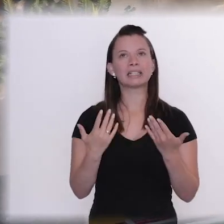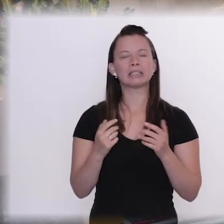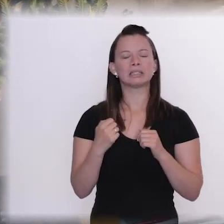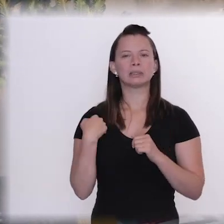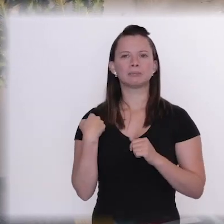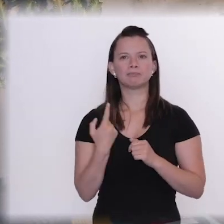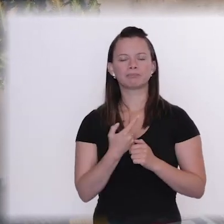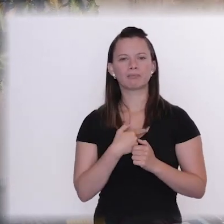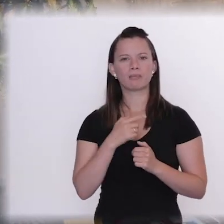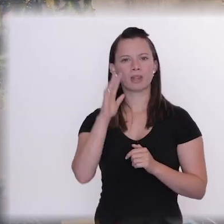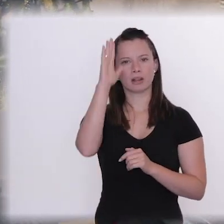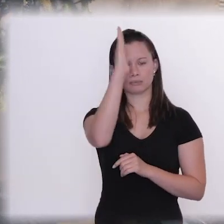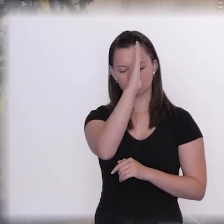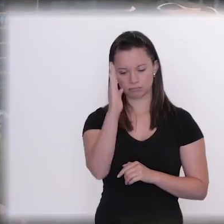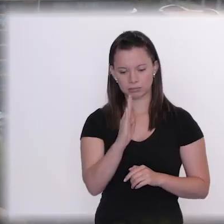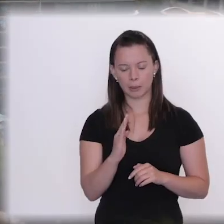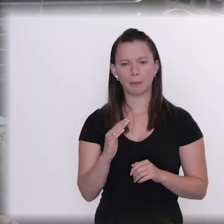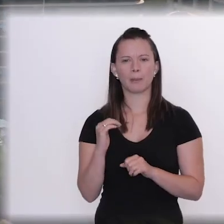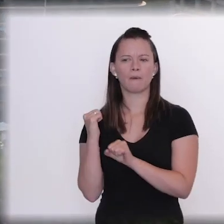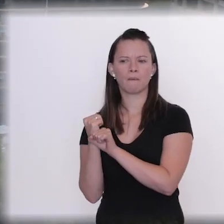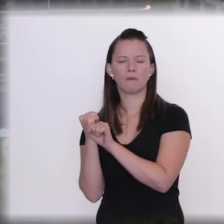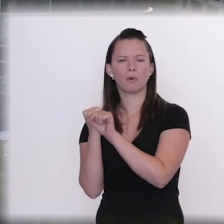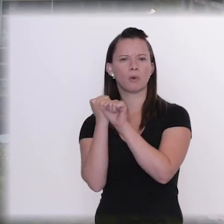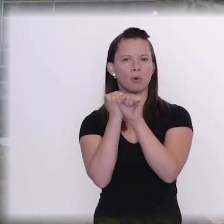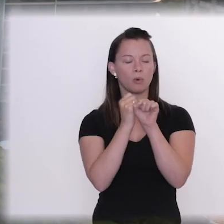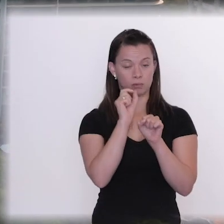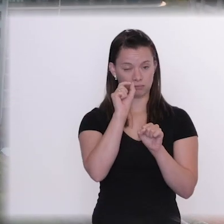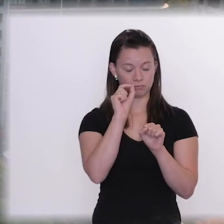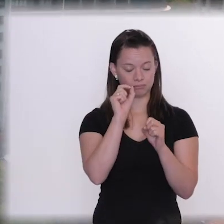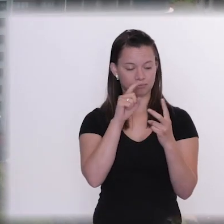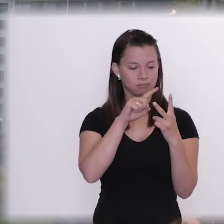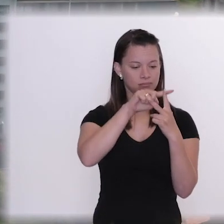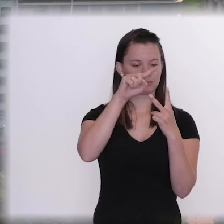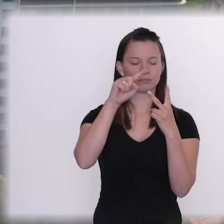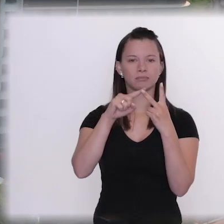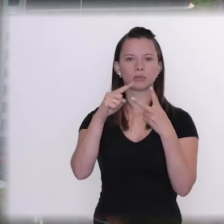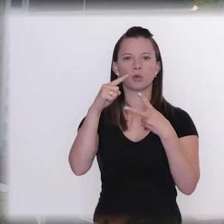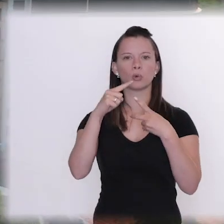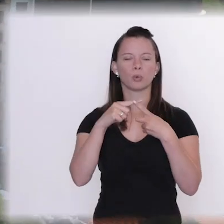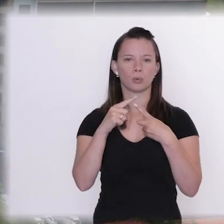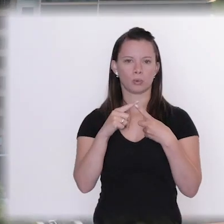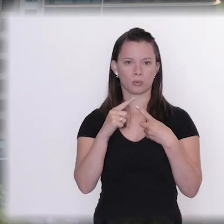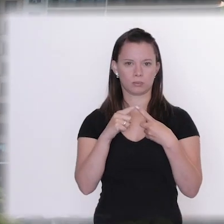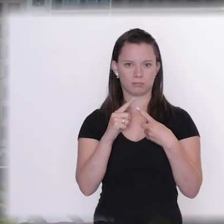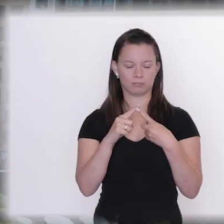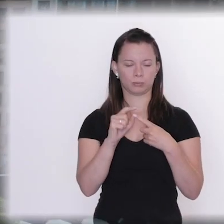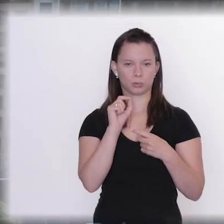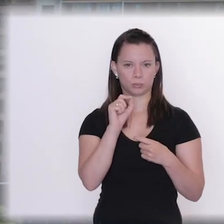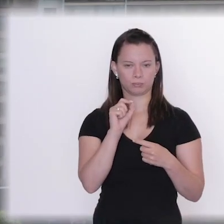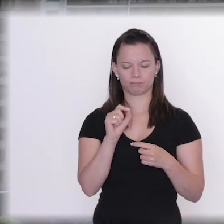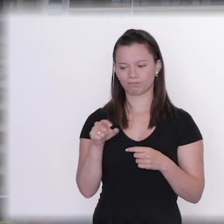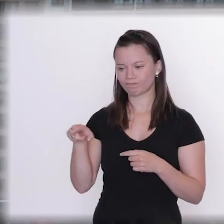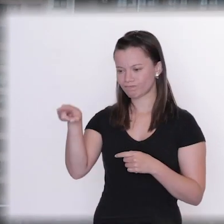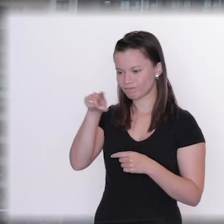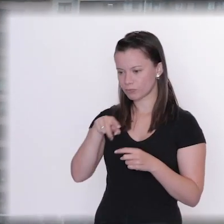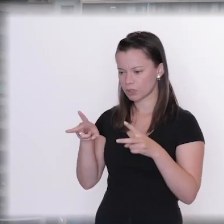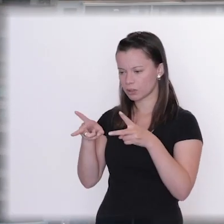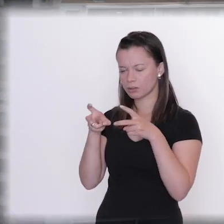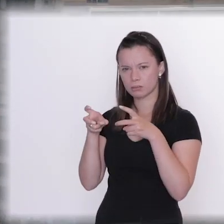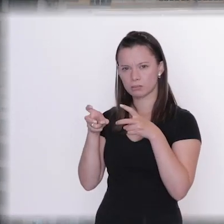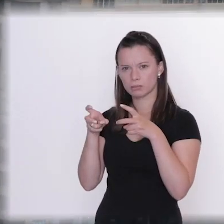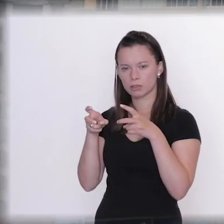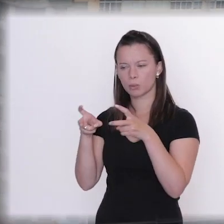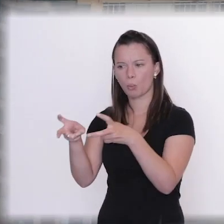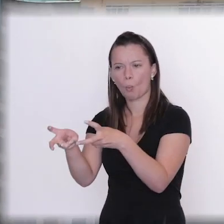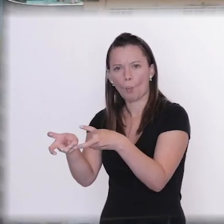Estado brasileiro foi construído a partir de dois elementos fundamentais. O primeiro é capturar efetivamente a riqueza